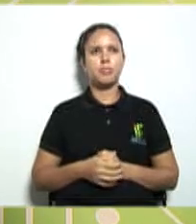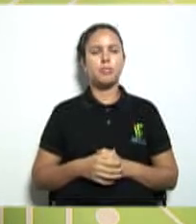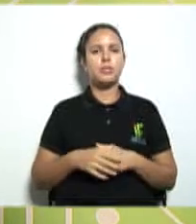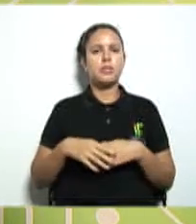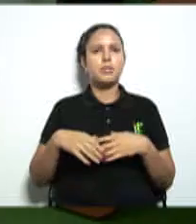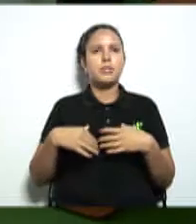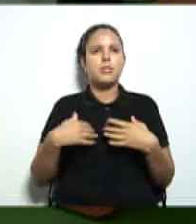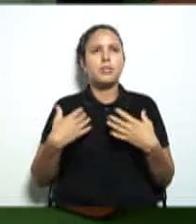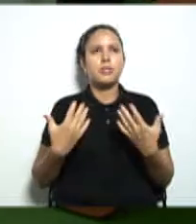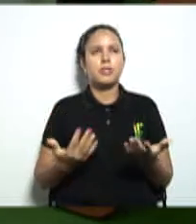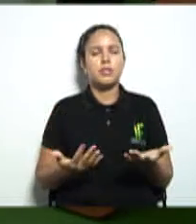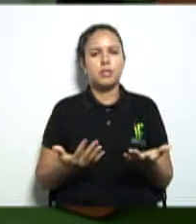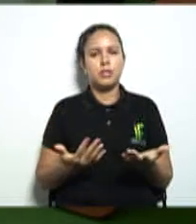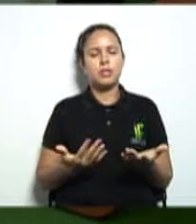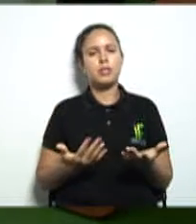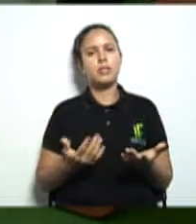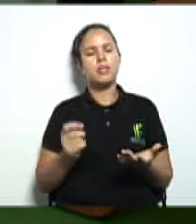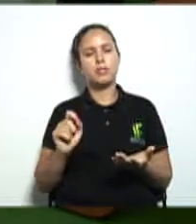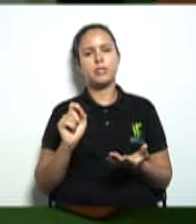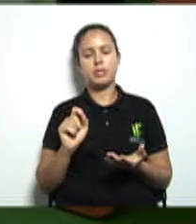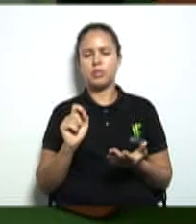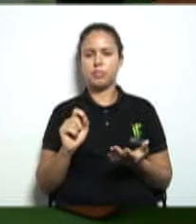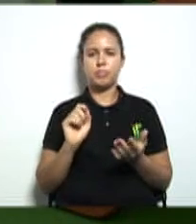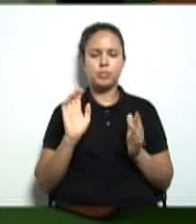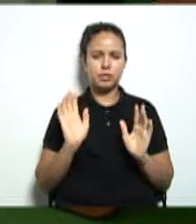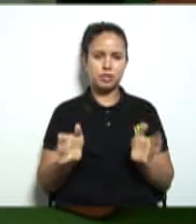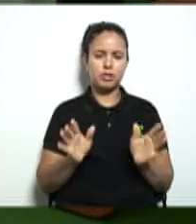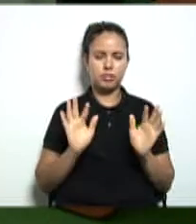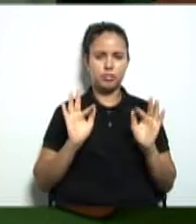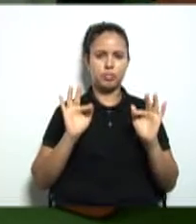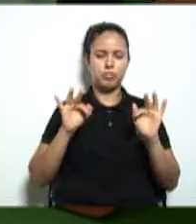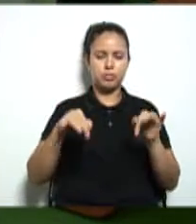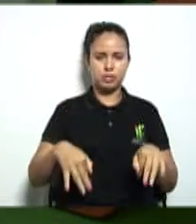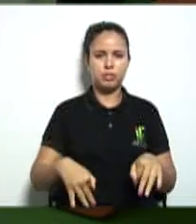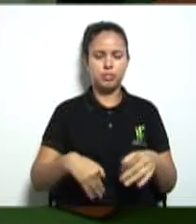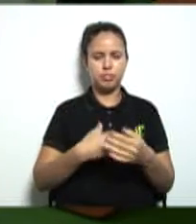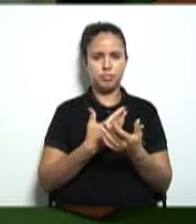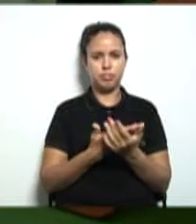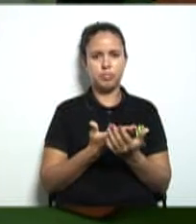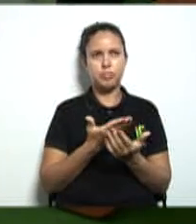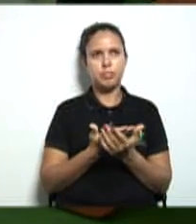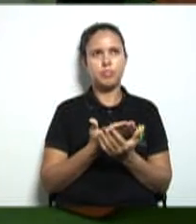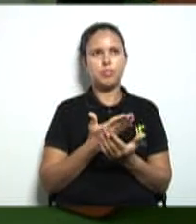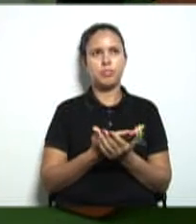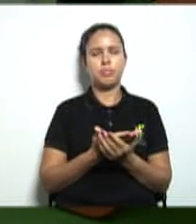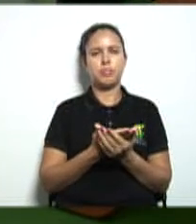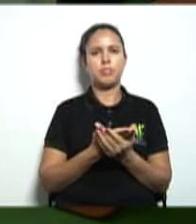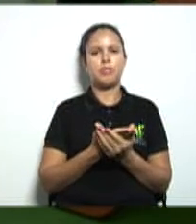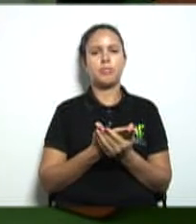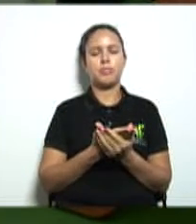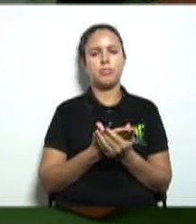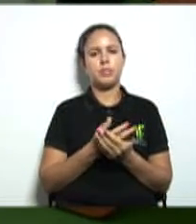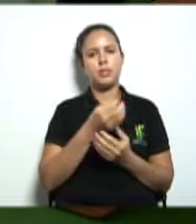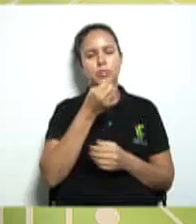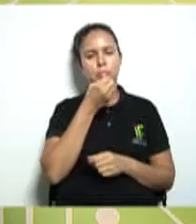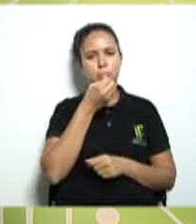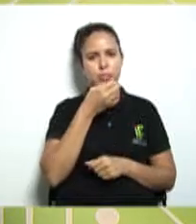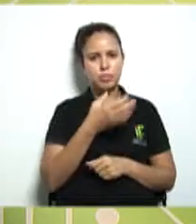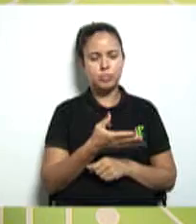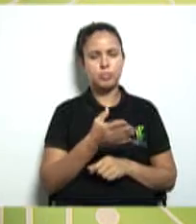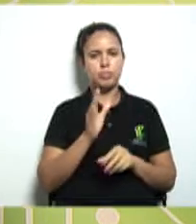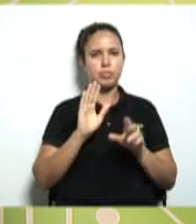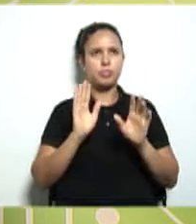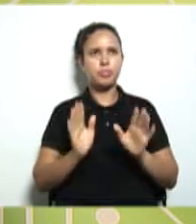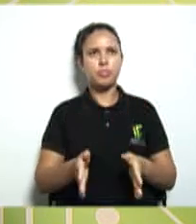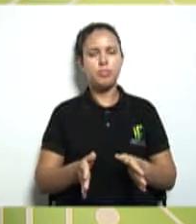Então, gente, chegamos ao final, né, da nossa aula, não é isso? Que bom, não é isso? Que já chegamos ao